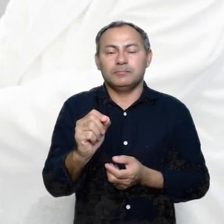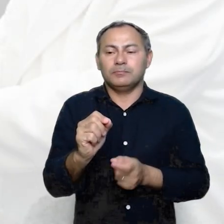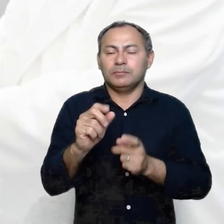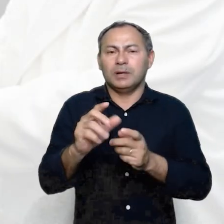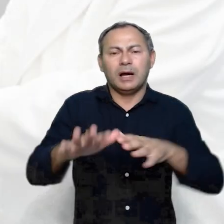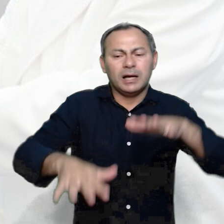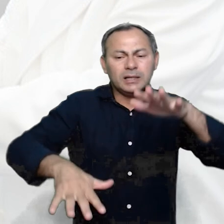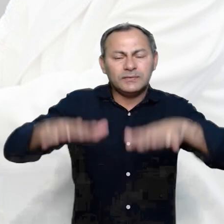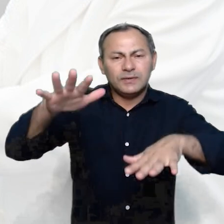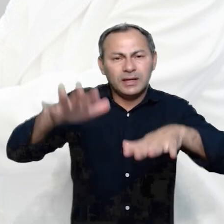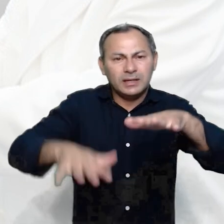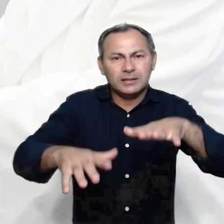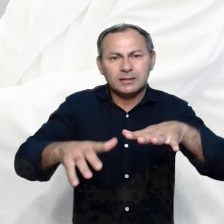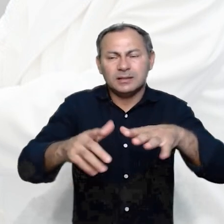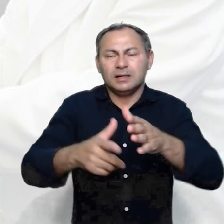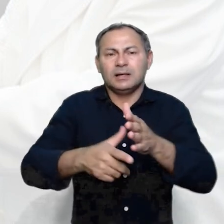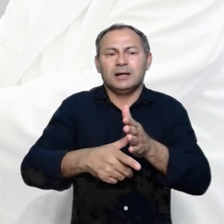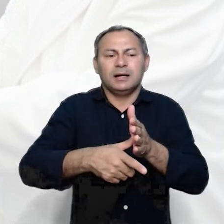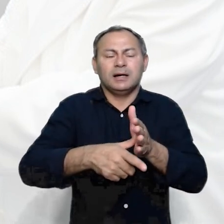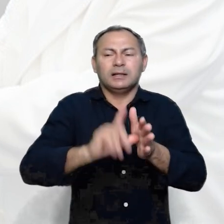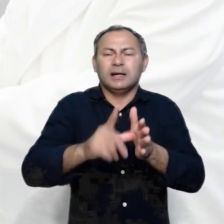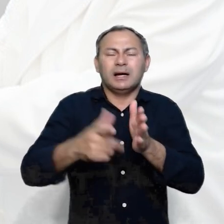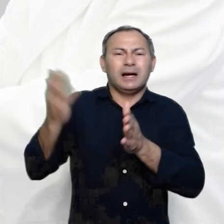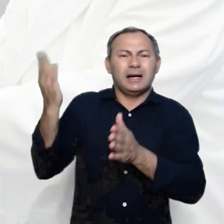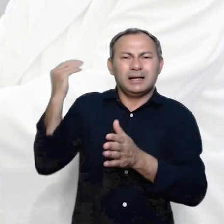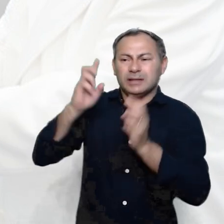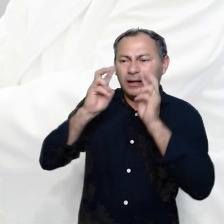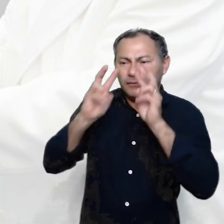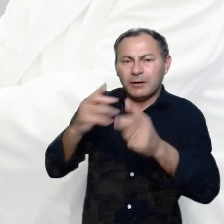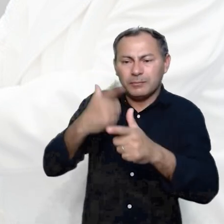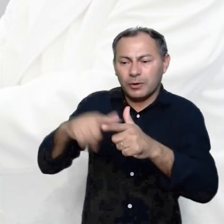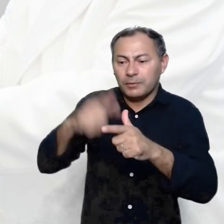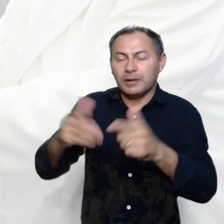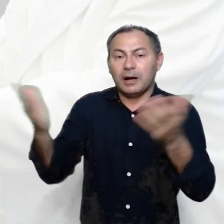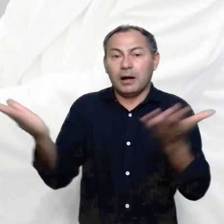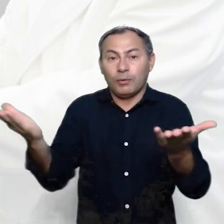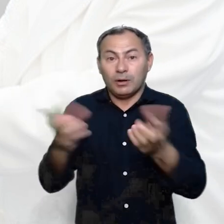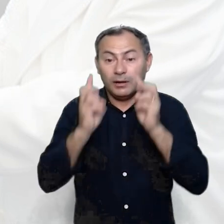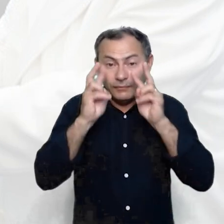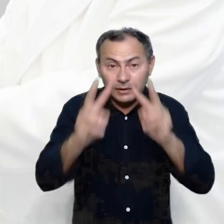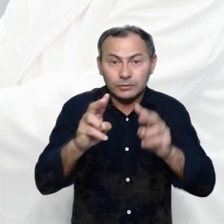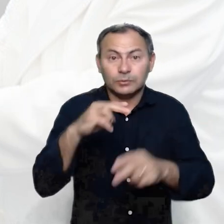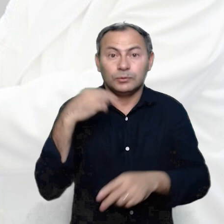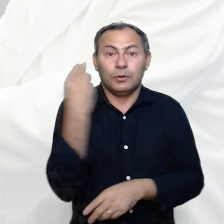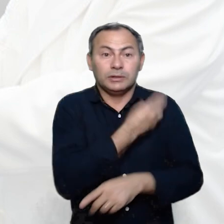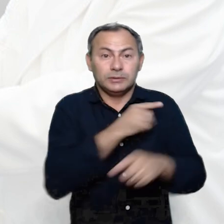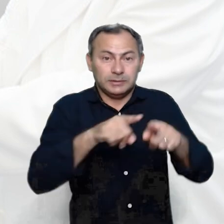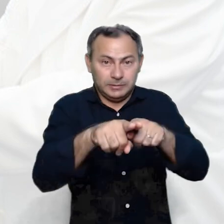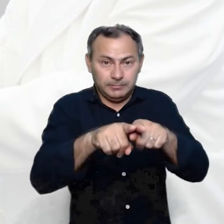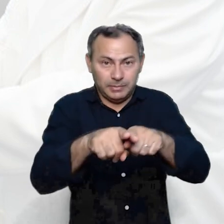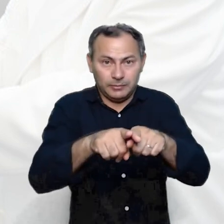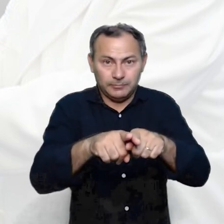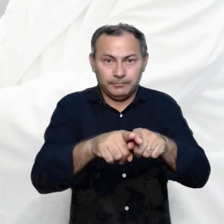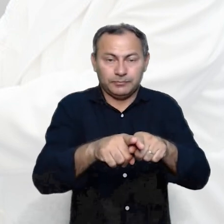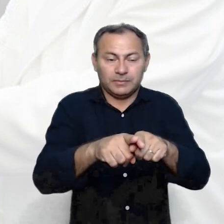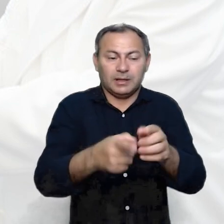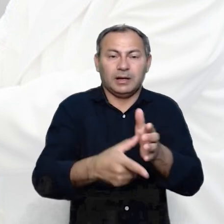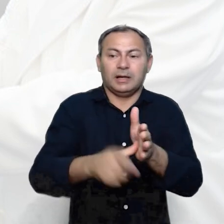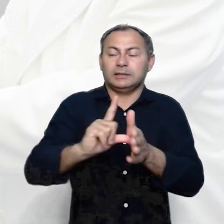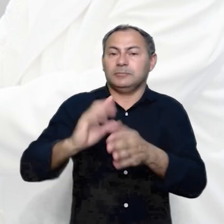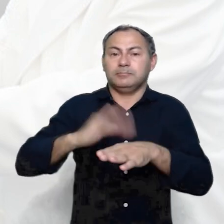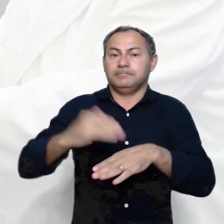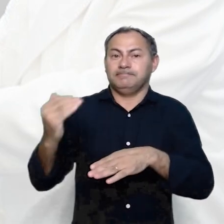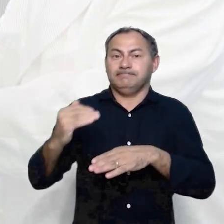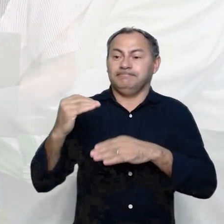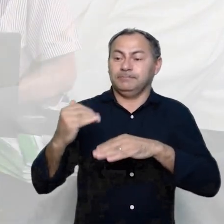às vezes estava sendo antes, eram vistos com problema, agora são vistos como os nossos irmãos anteriores,